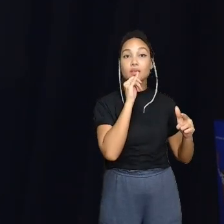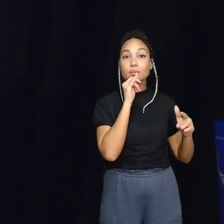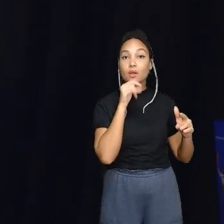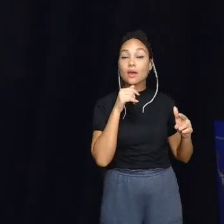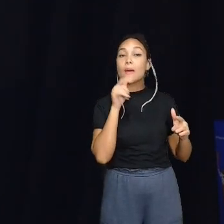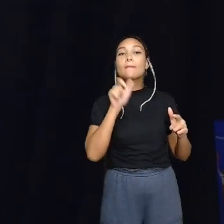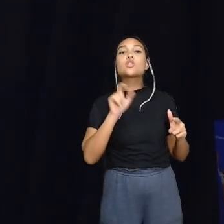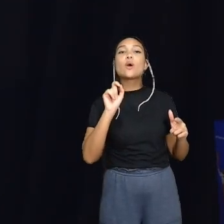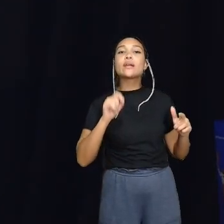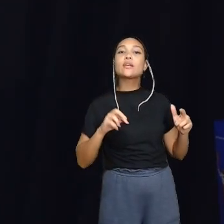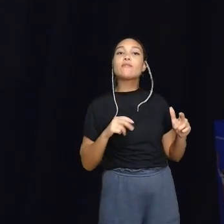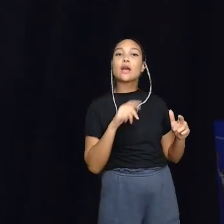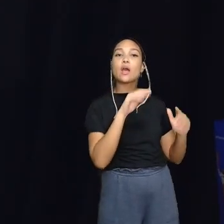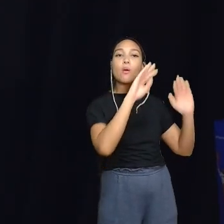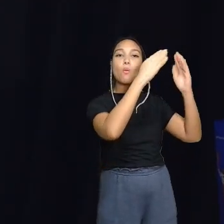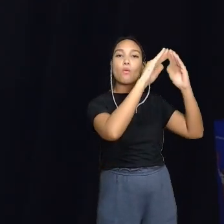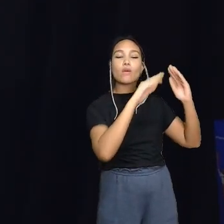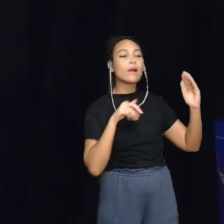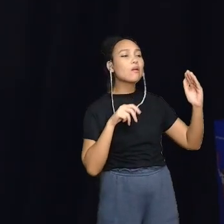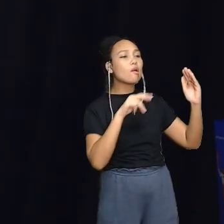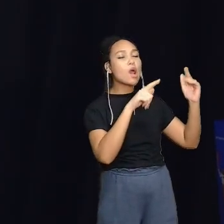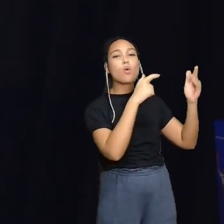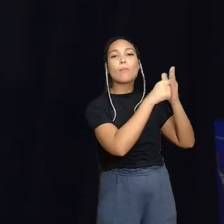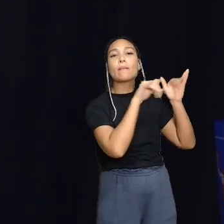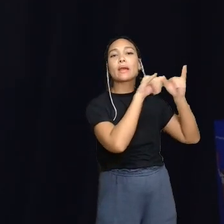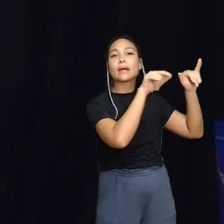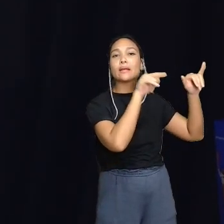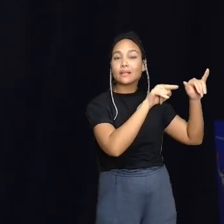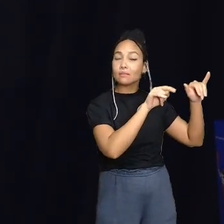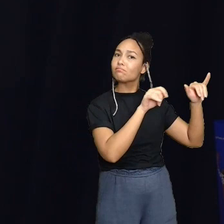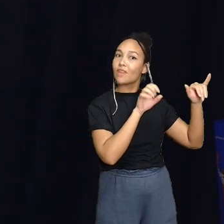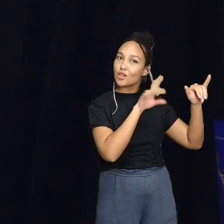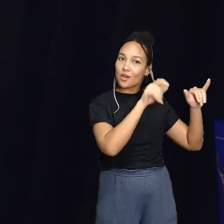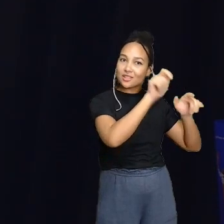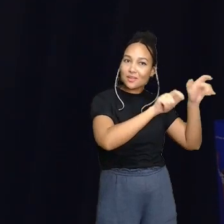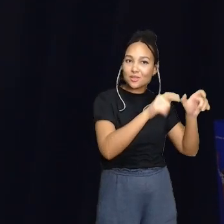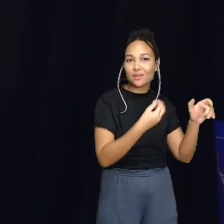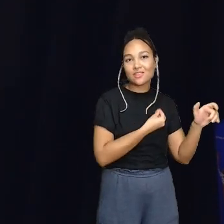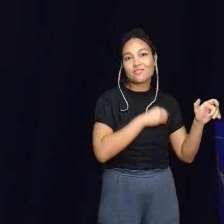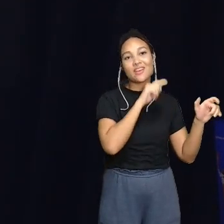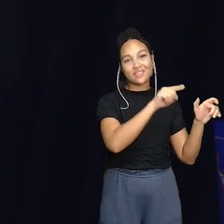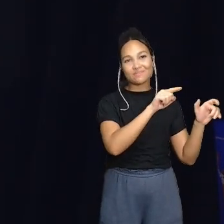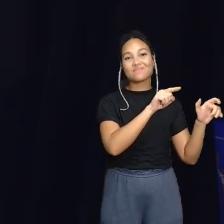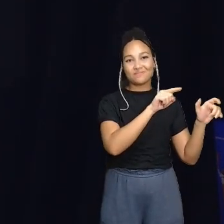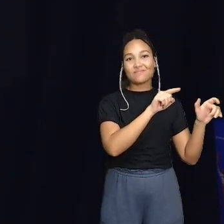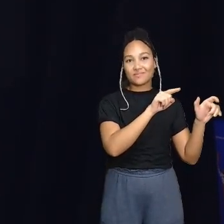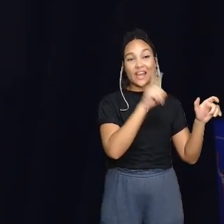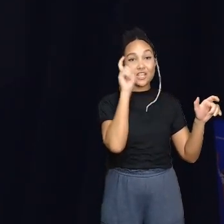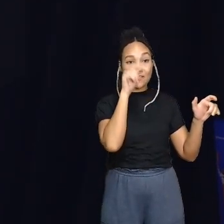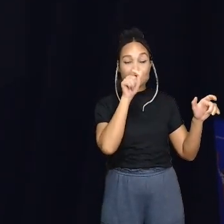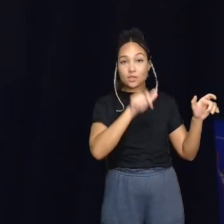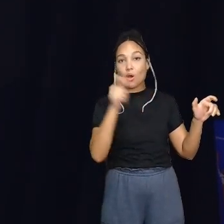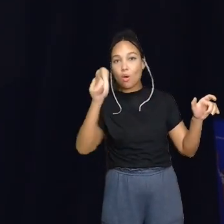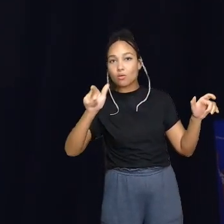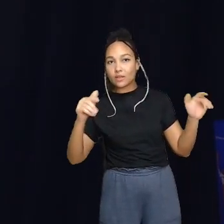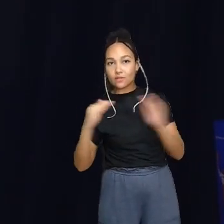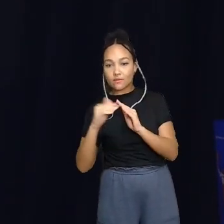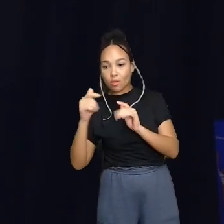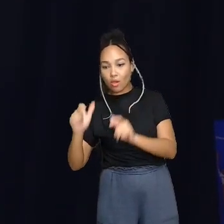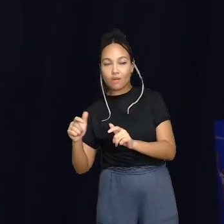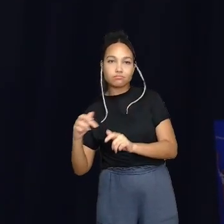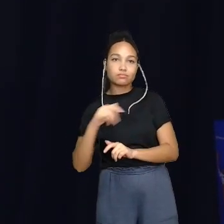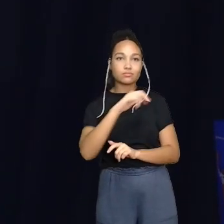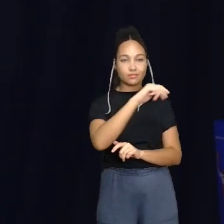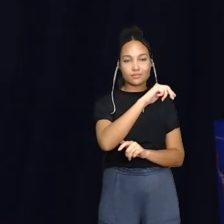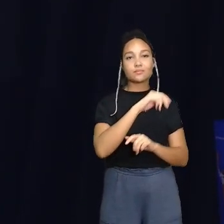né? Que não a própria pessoa que mora ali naquela região? Muito difícil. Né? E durante a pandemia, com as pessoas priorizando a compra